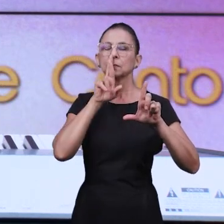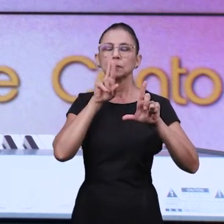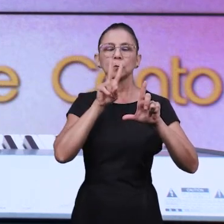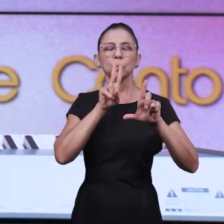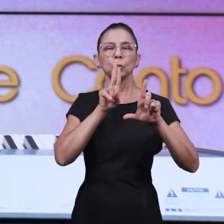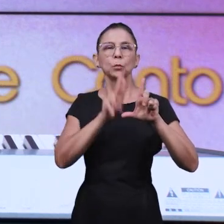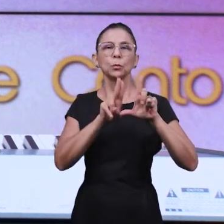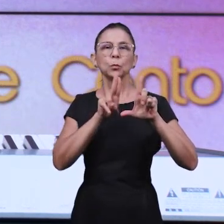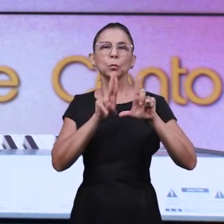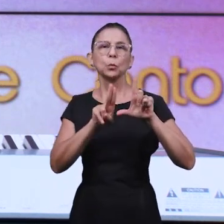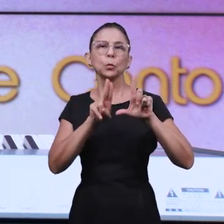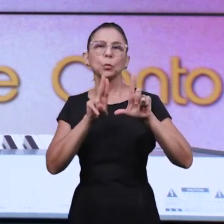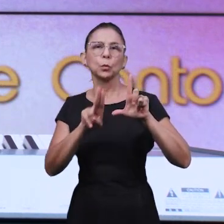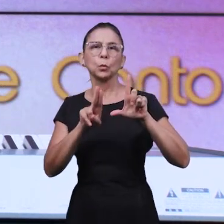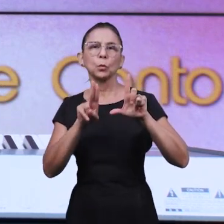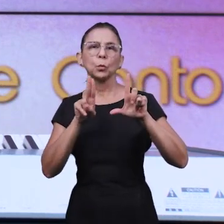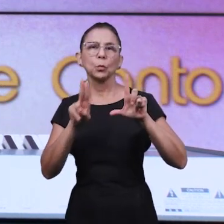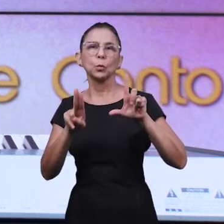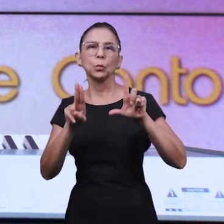Inspiramos.